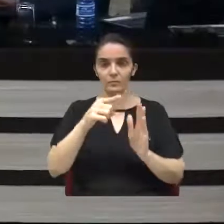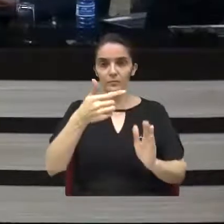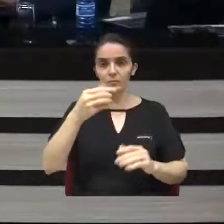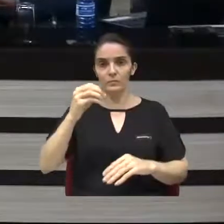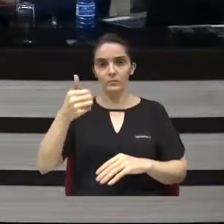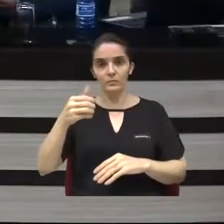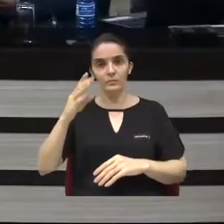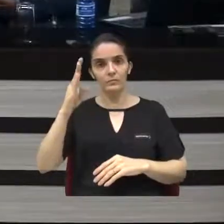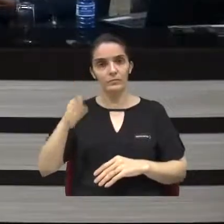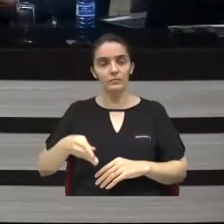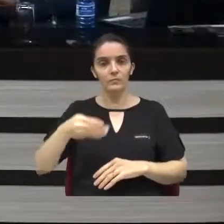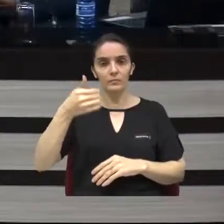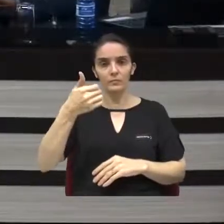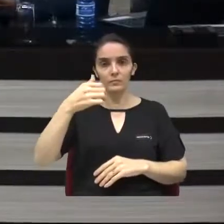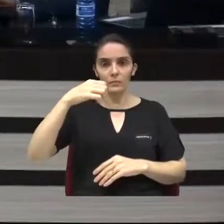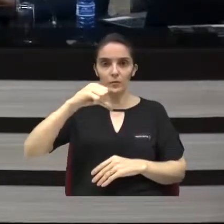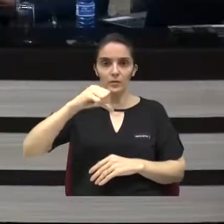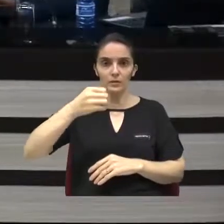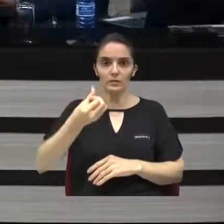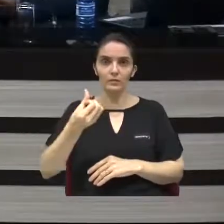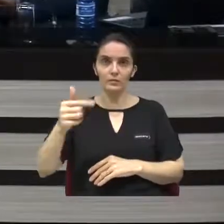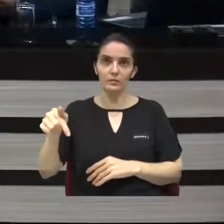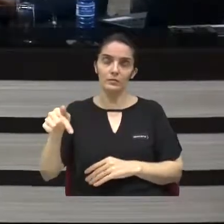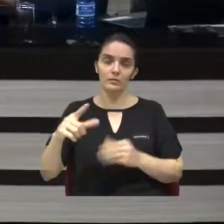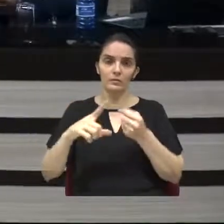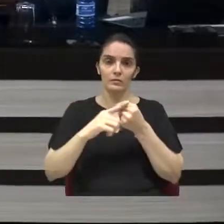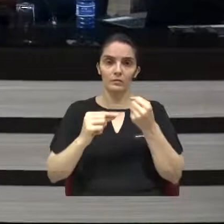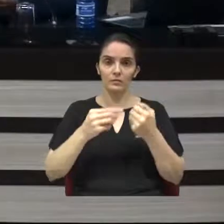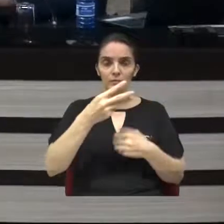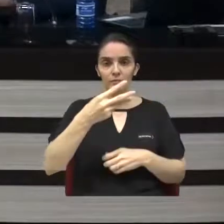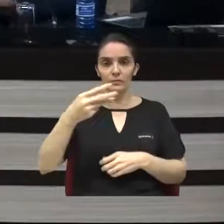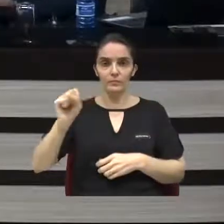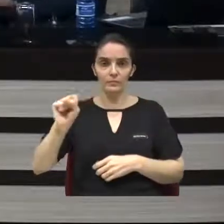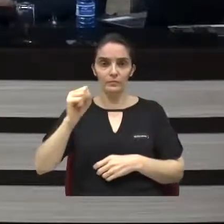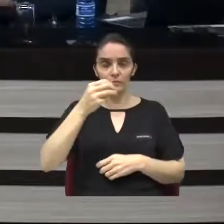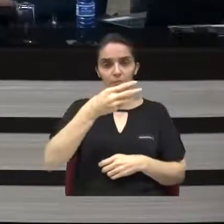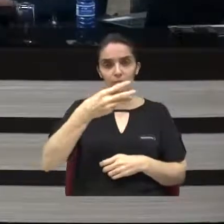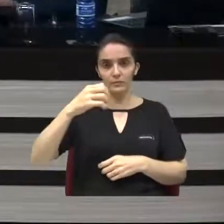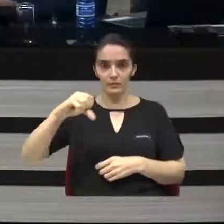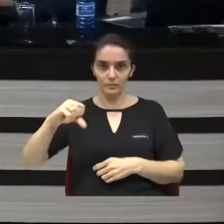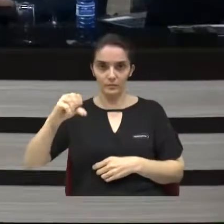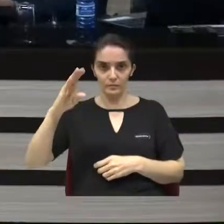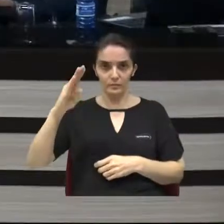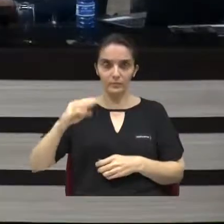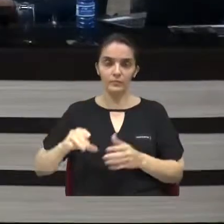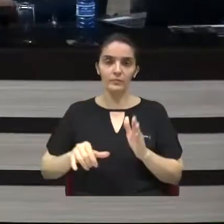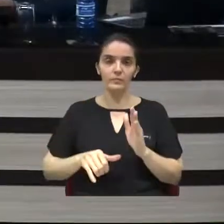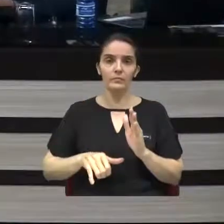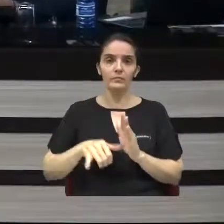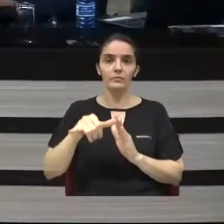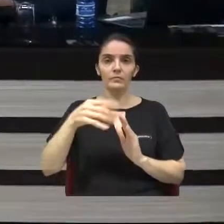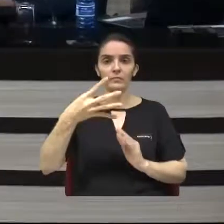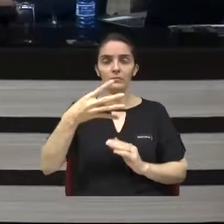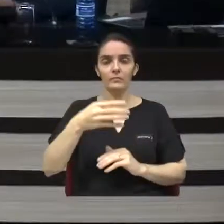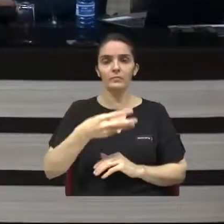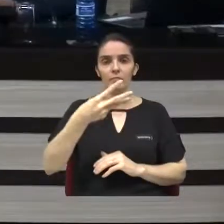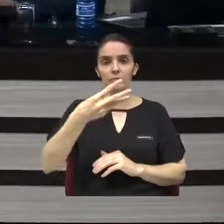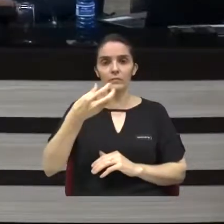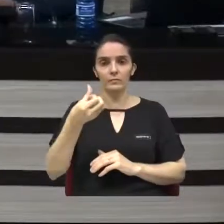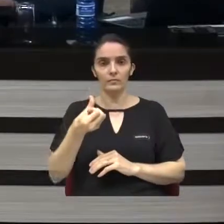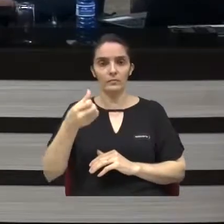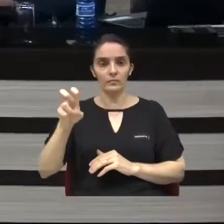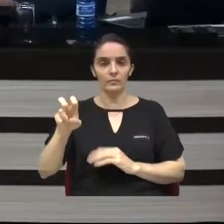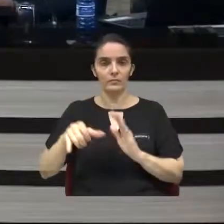de 1967, e dos artigos 338, 339, inciso 4º, 365, inciso